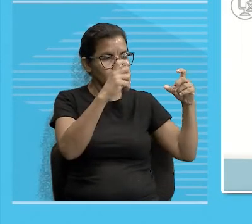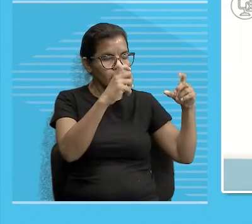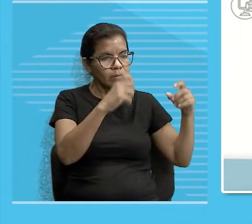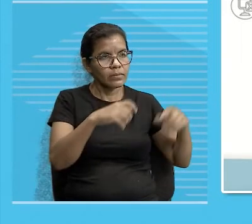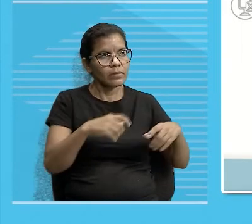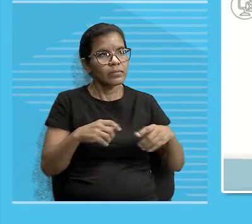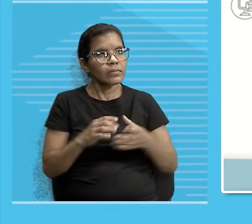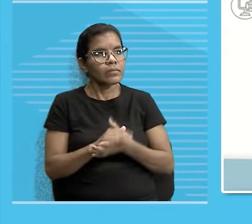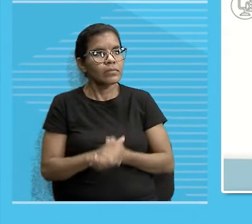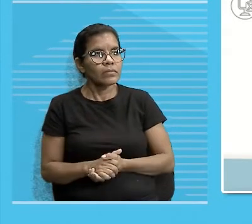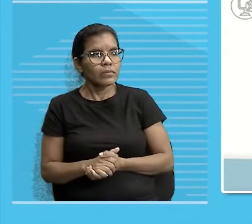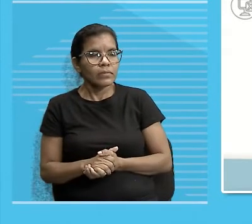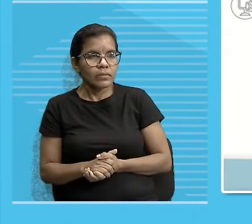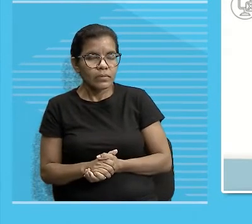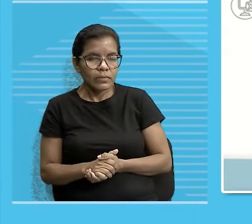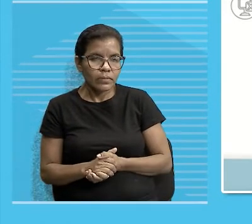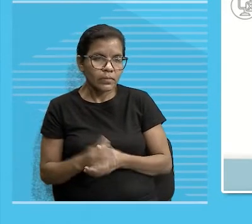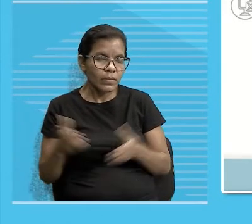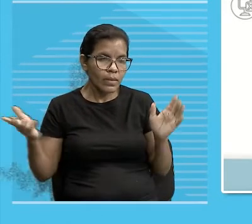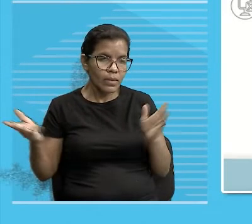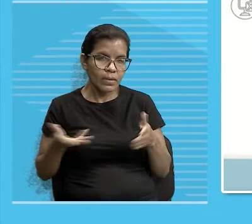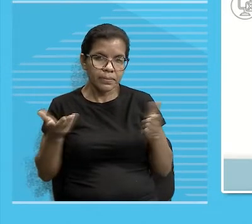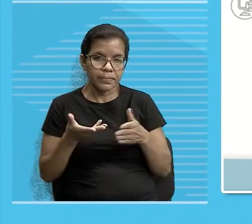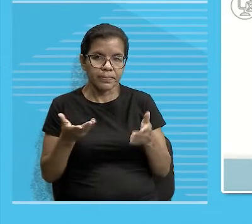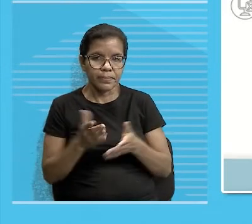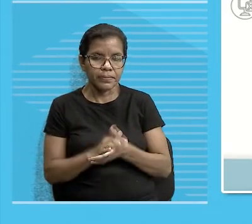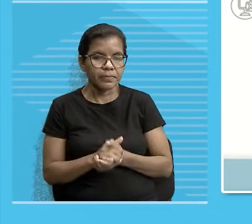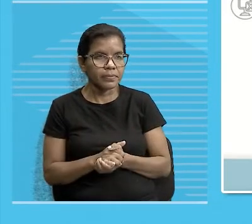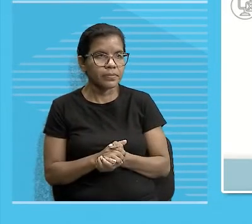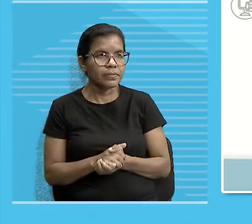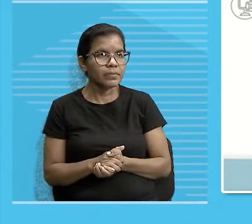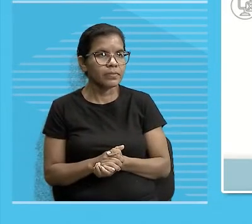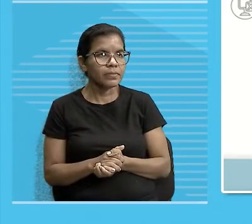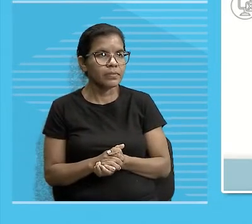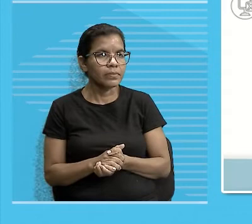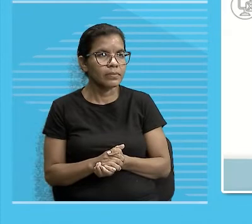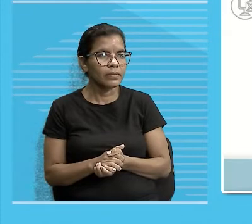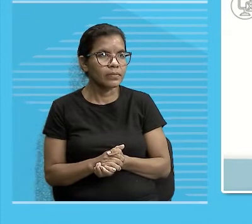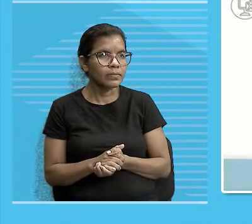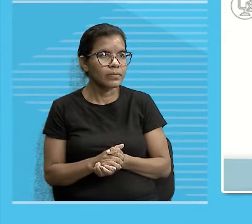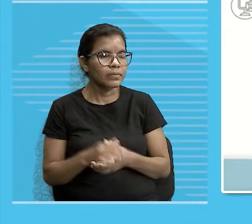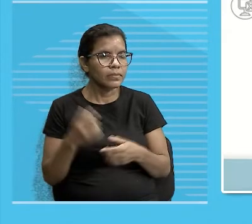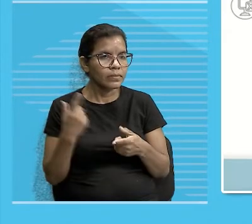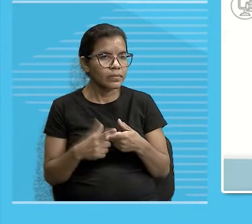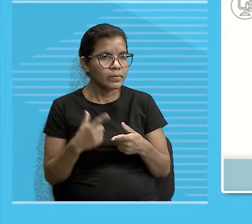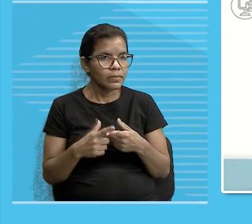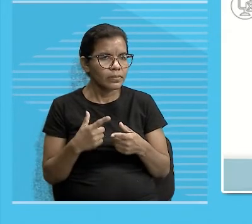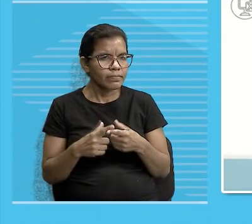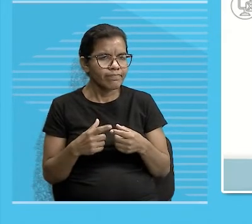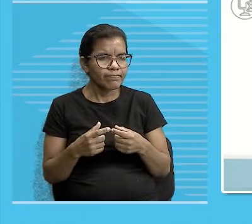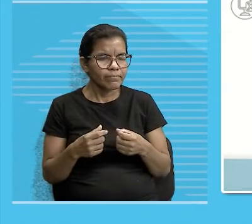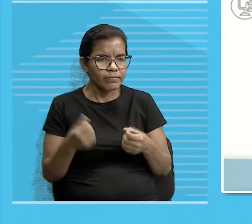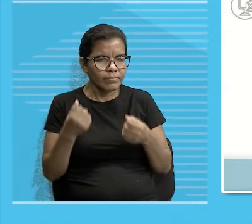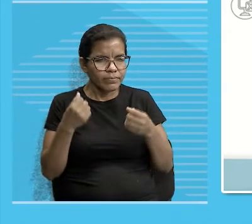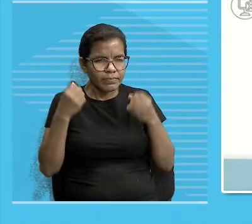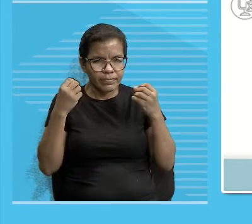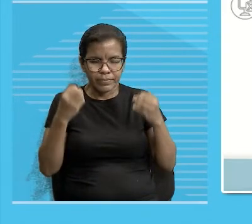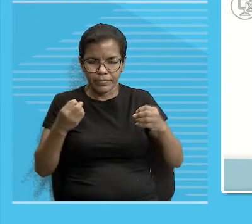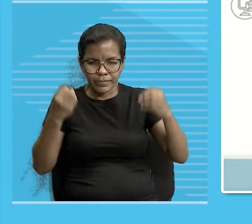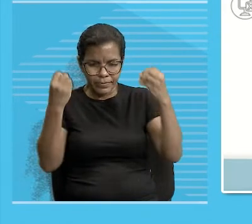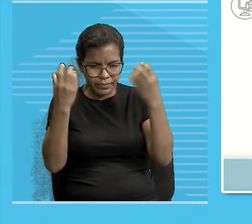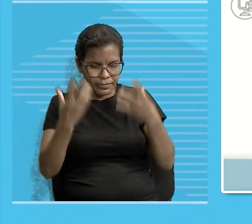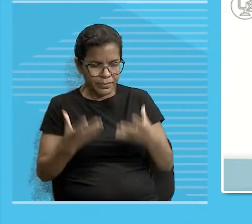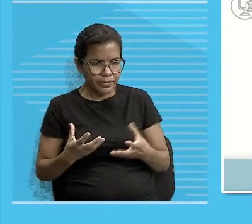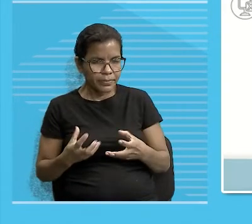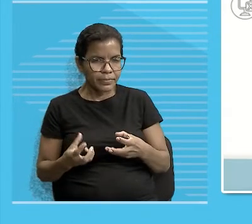Beleza? Agora vamos lá. Tio, por que esse exagero todo? Olha, o